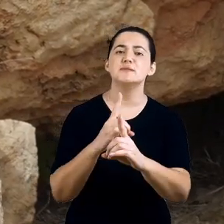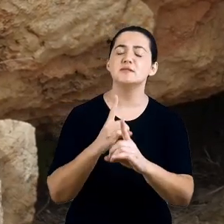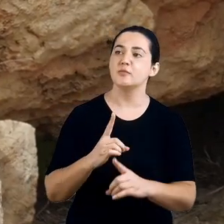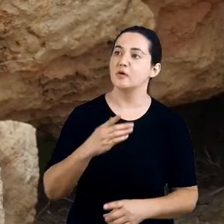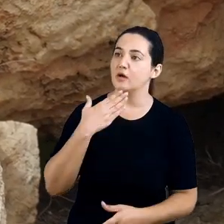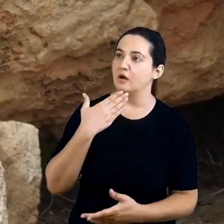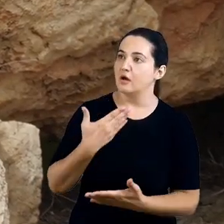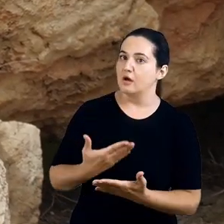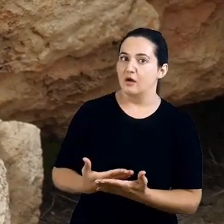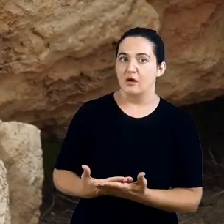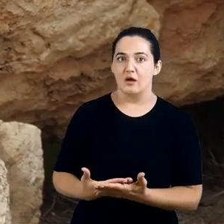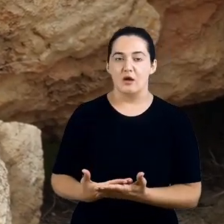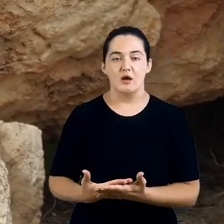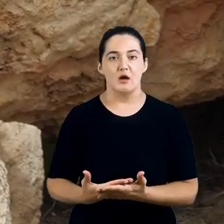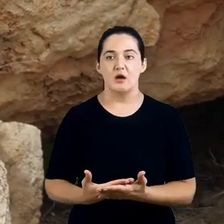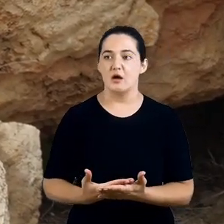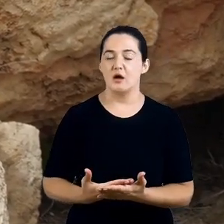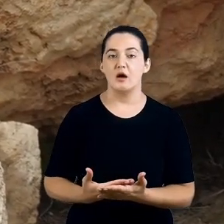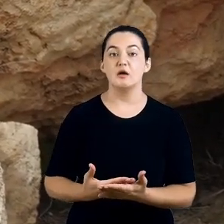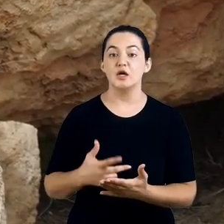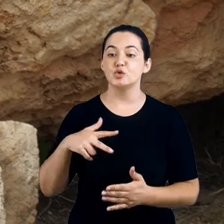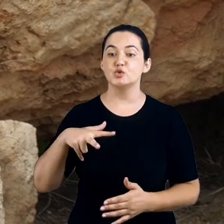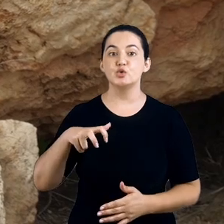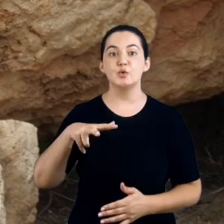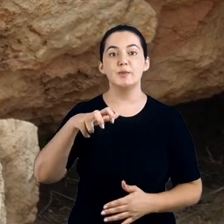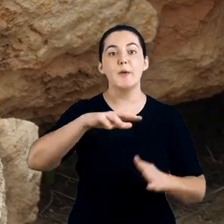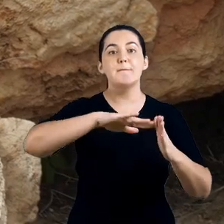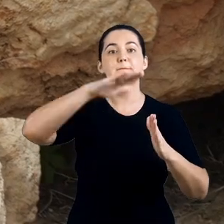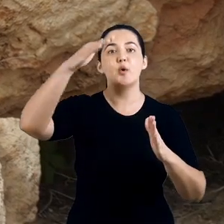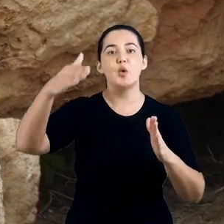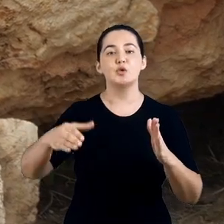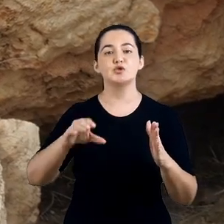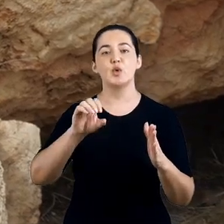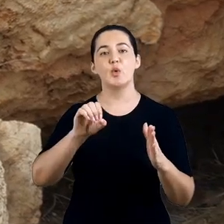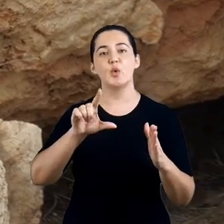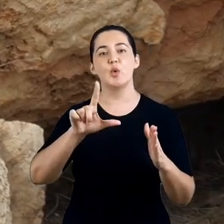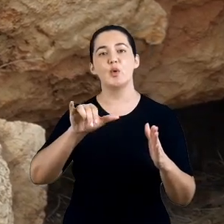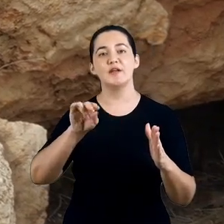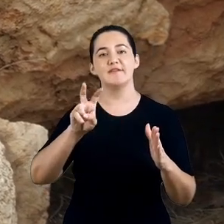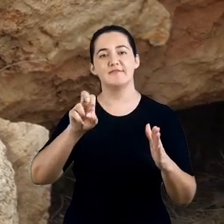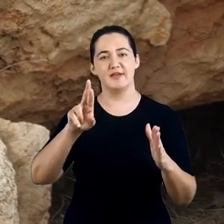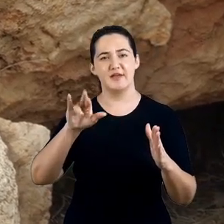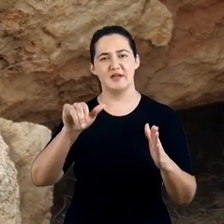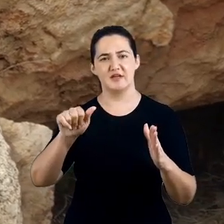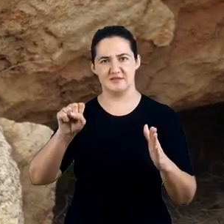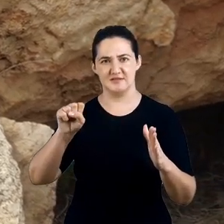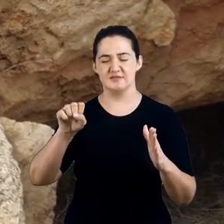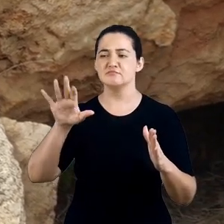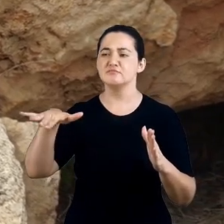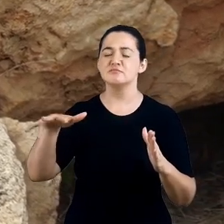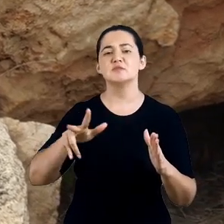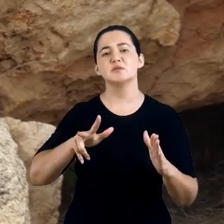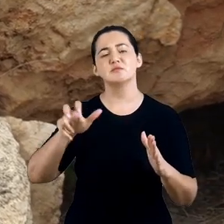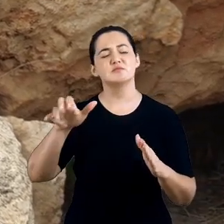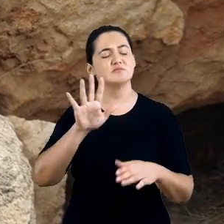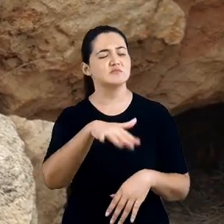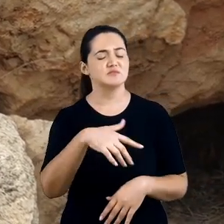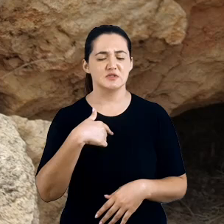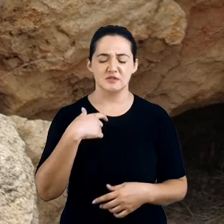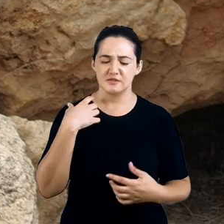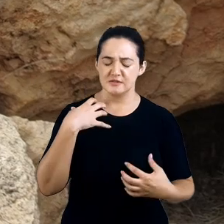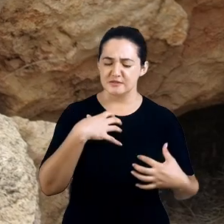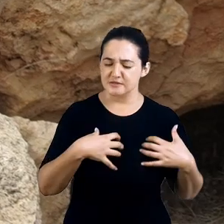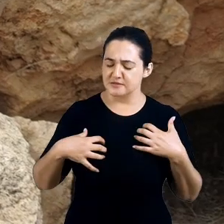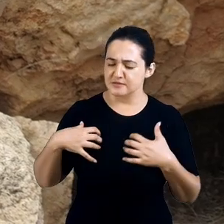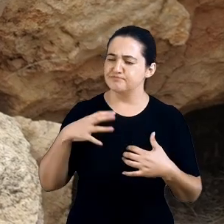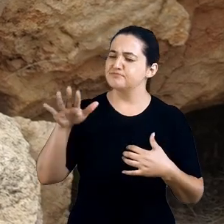discípulos, um tanto assustados com aquela declaração, quando subiram ao Monte das Oliveiras, aqui atrás, perguntaram: Senhor, quando